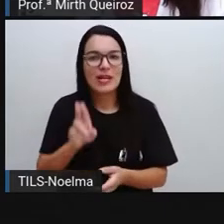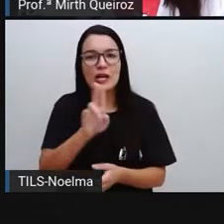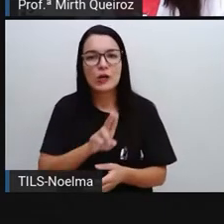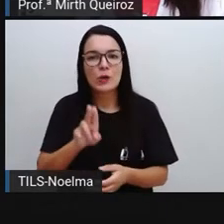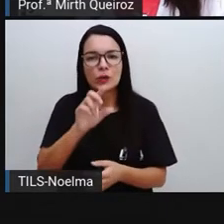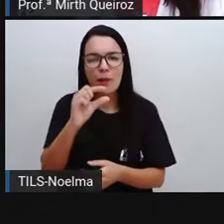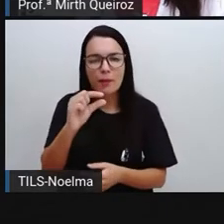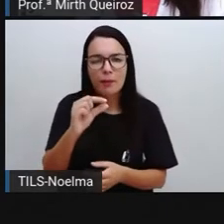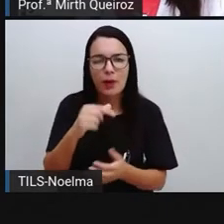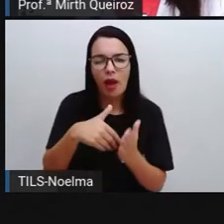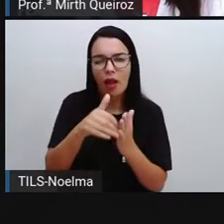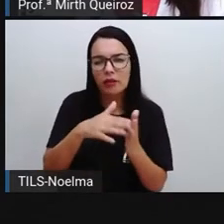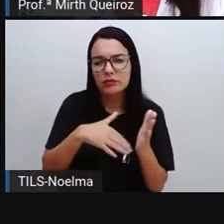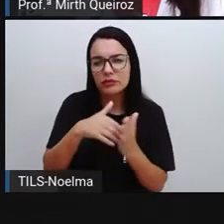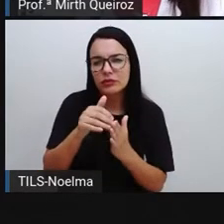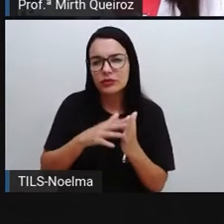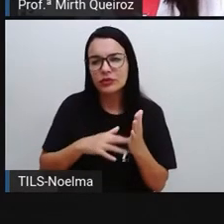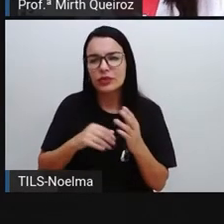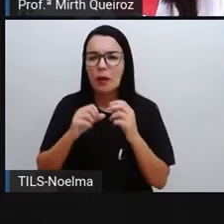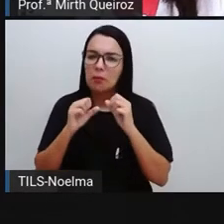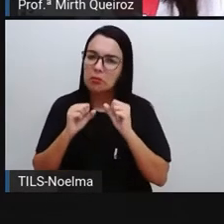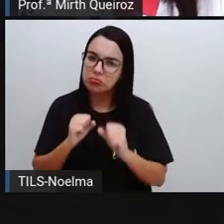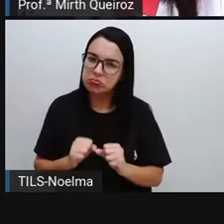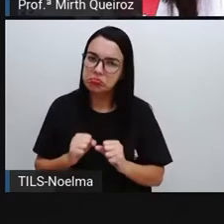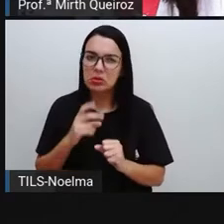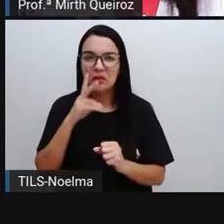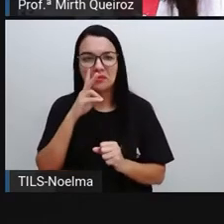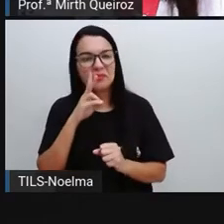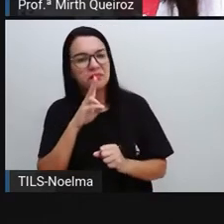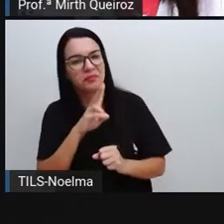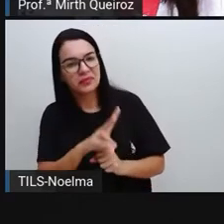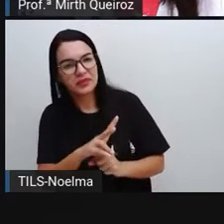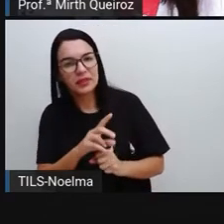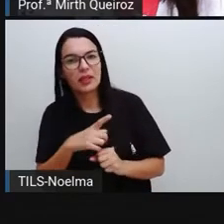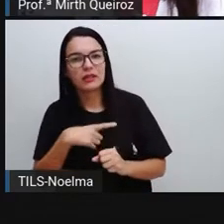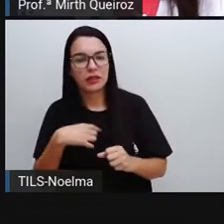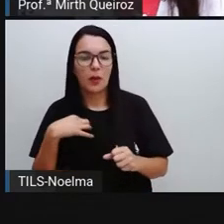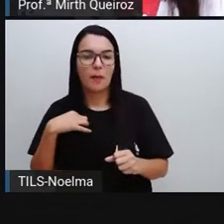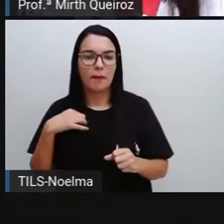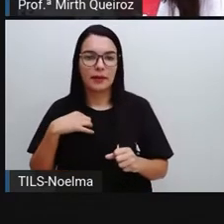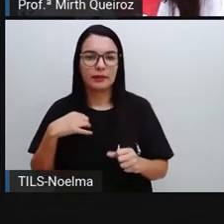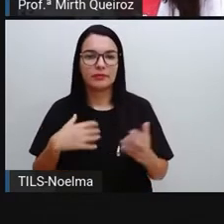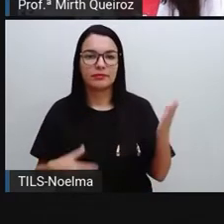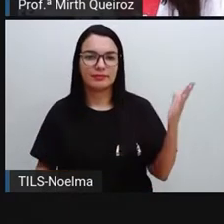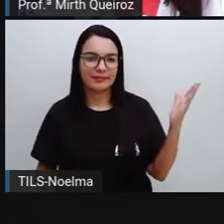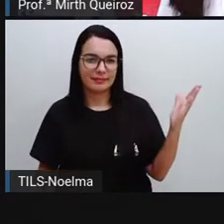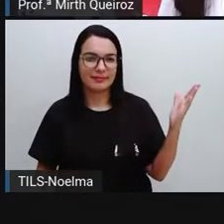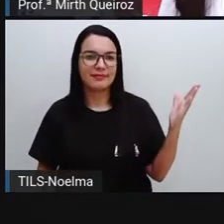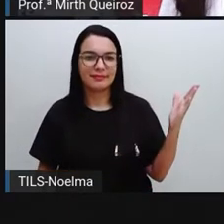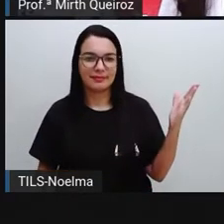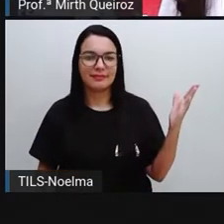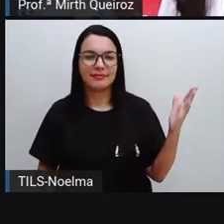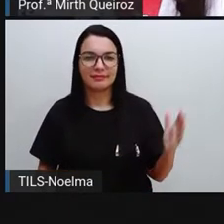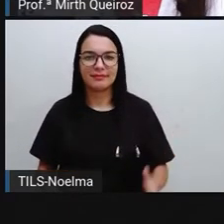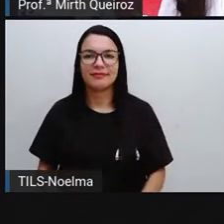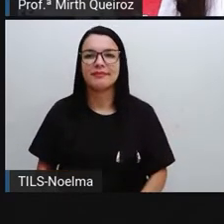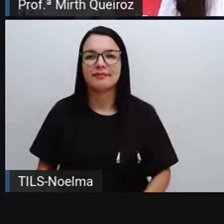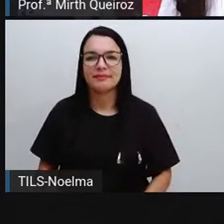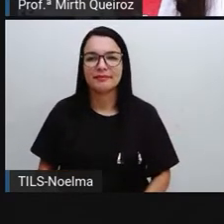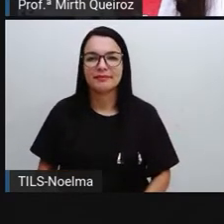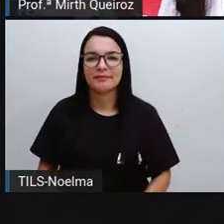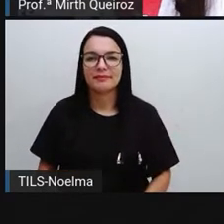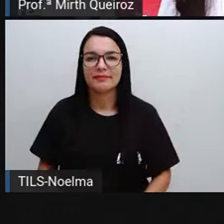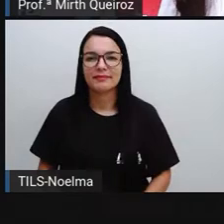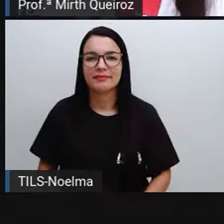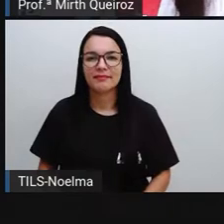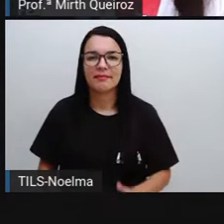pouca tinta deixado no tecido deixa o tecido mais aparente e fica aí também mais bonito. Olha que legal